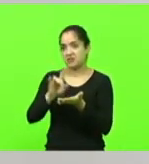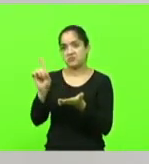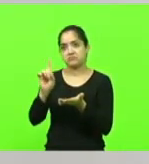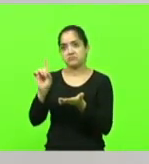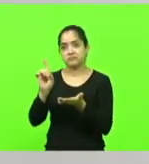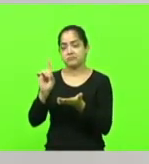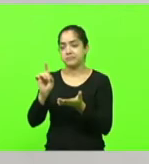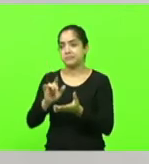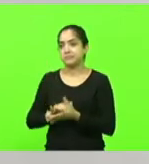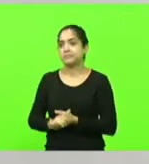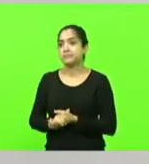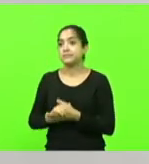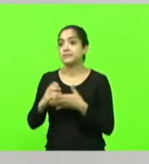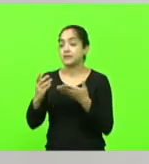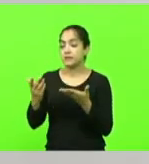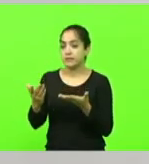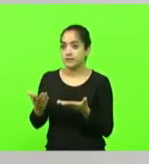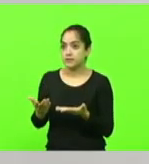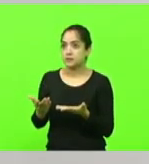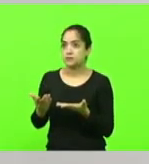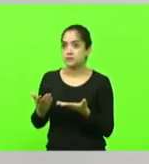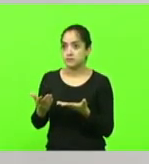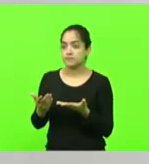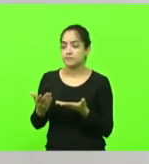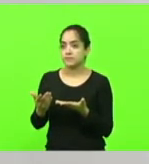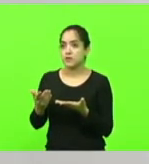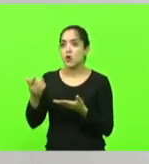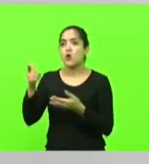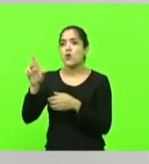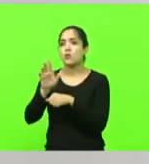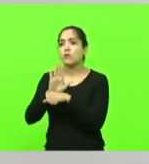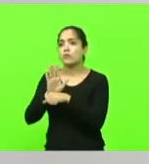absolutamente nada. Então, é isso. Mas, antes de acabar, eu queria passar um vídeo